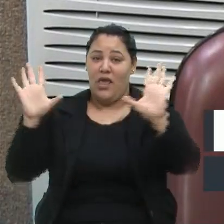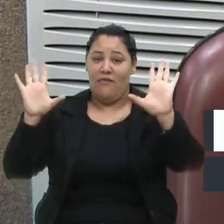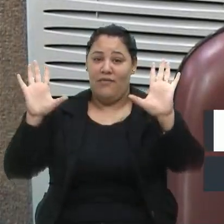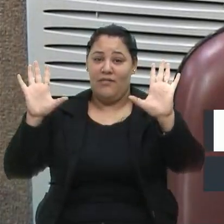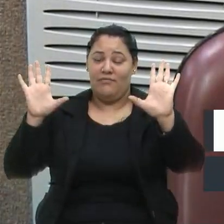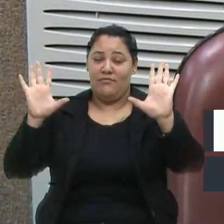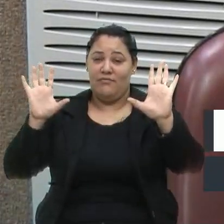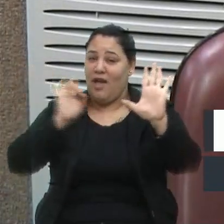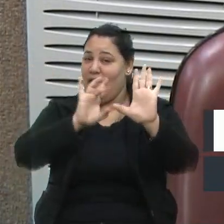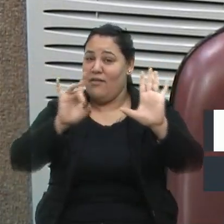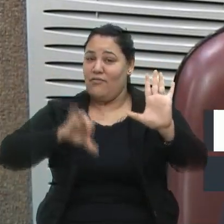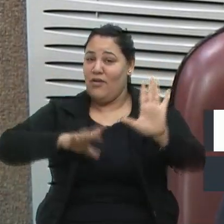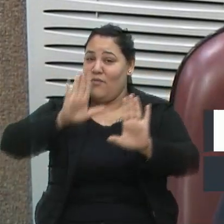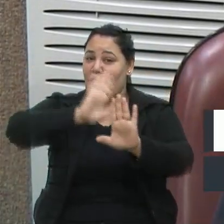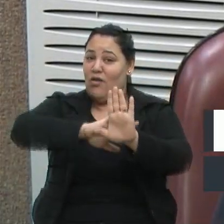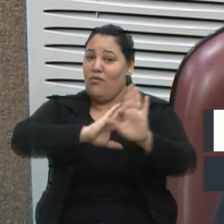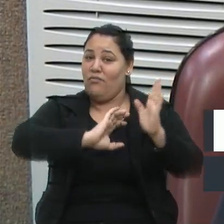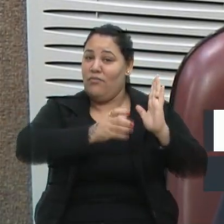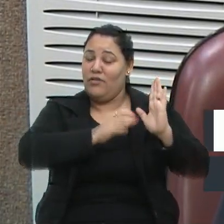achar que é necessário.